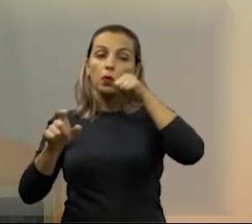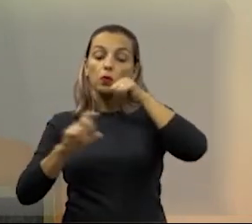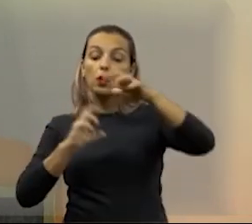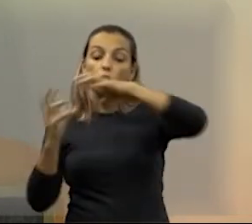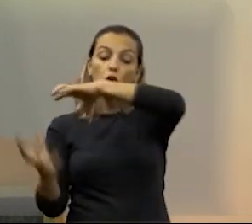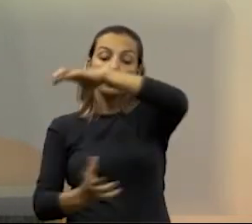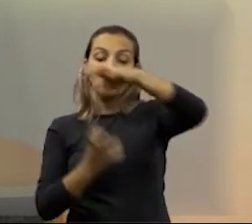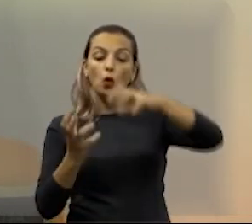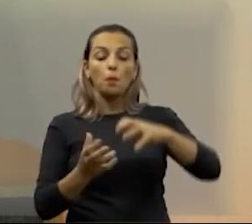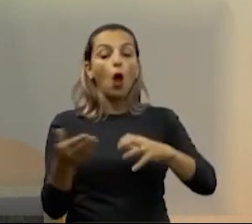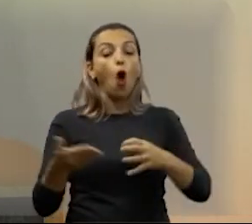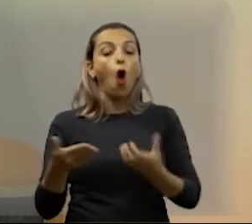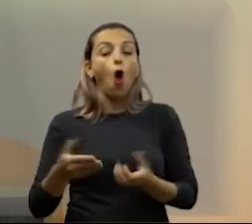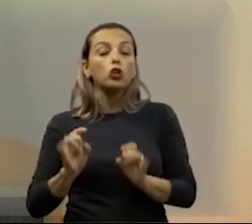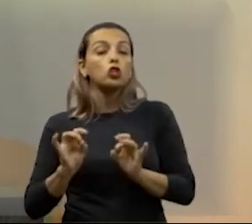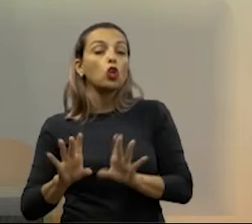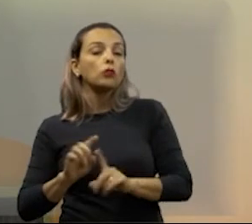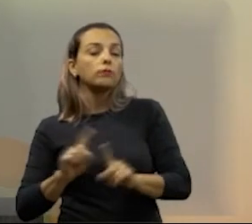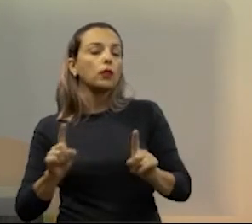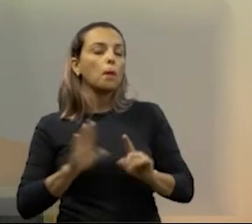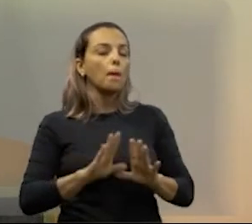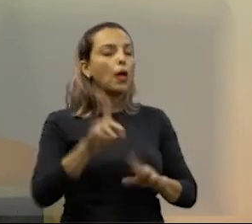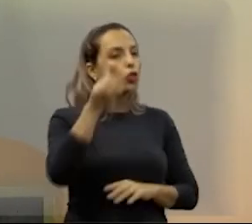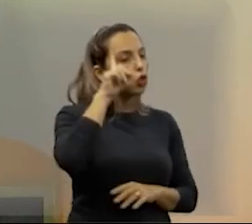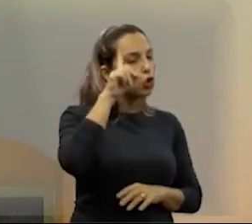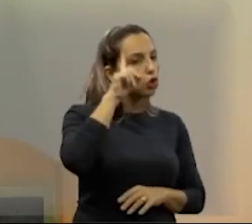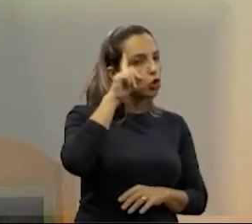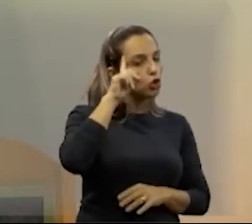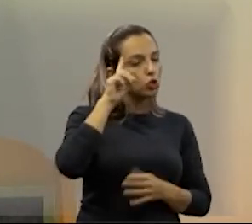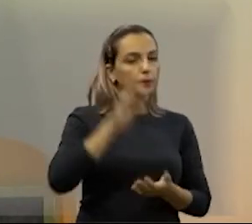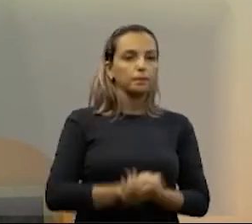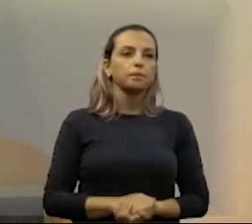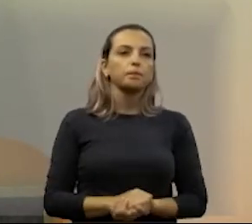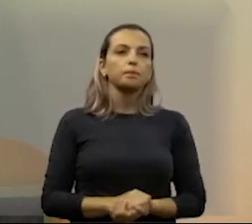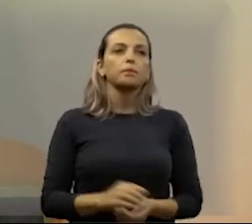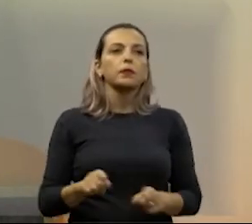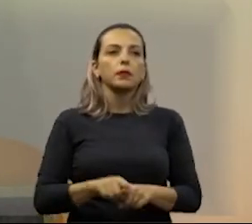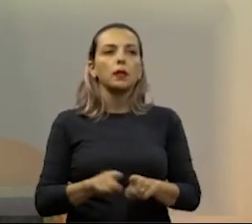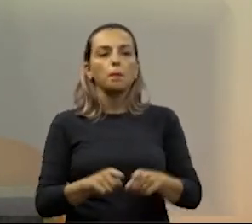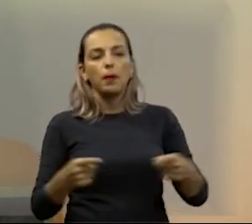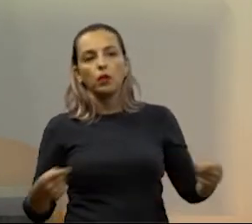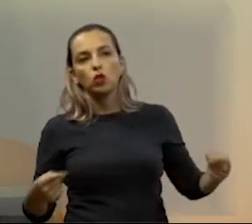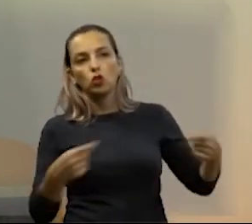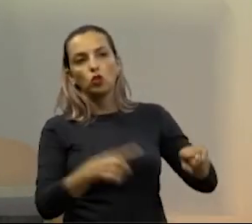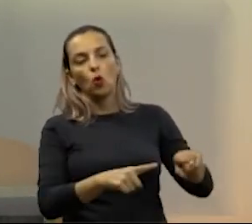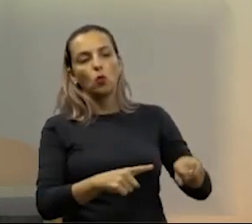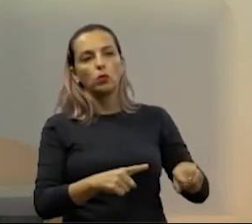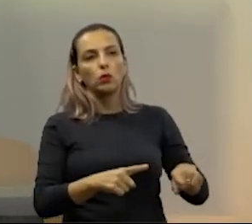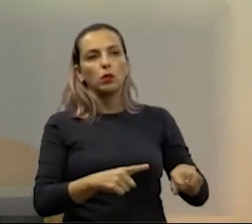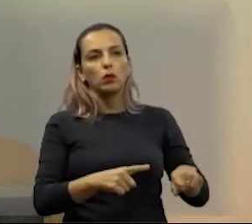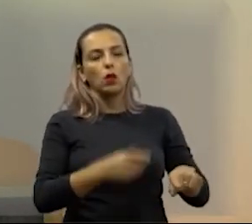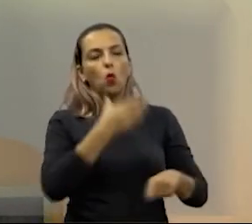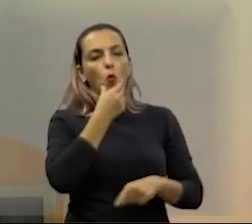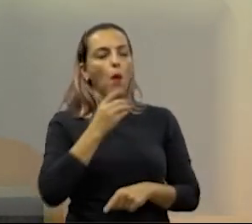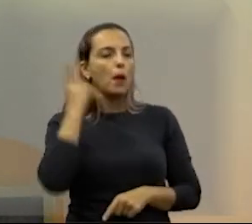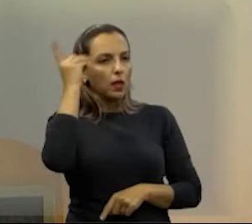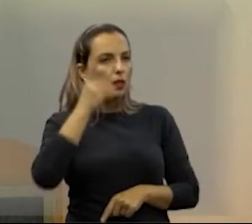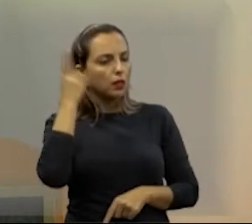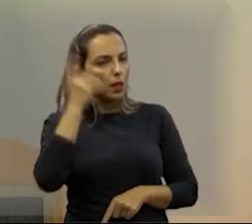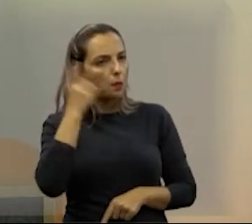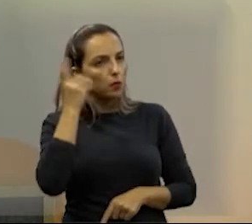só hoje, mas todos os dias. Deixar também o meu repúdio ao deputado Arthur Duval, mamãe falei merda, e